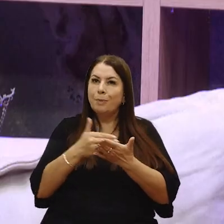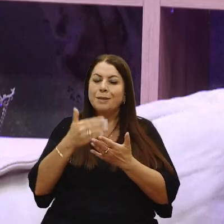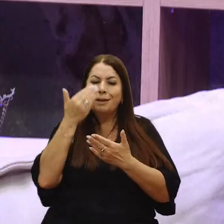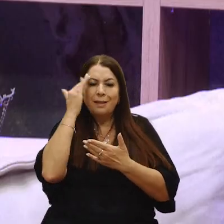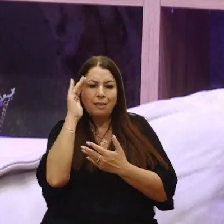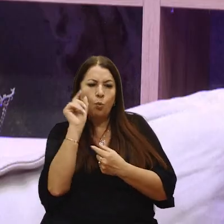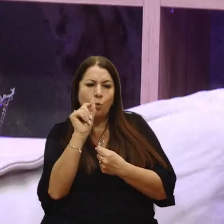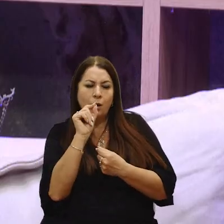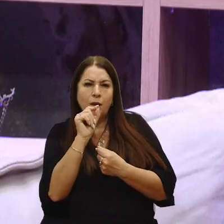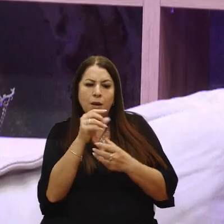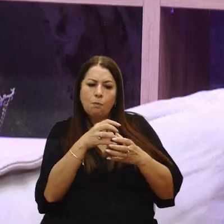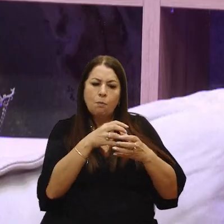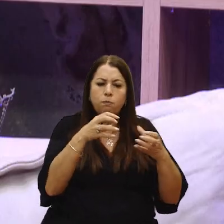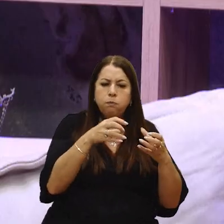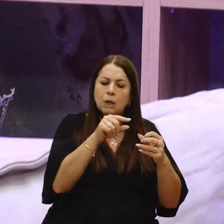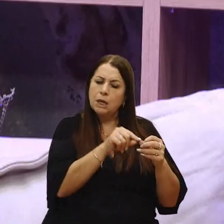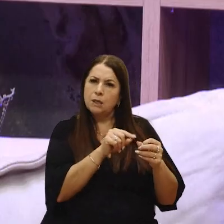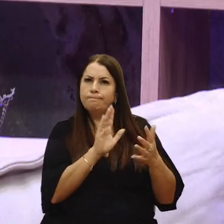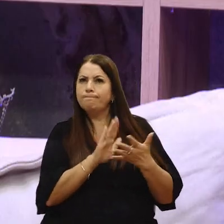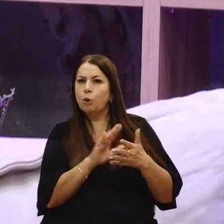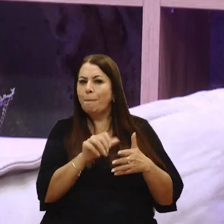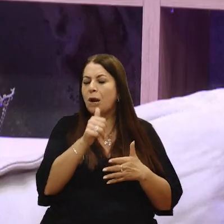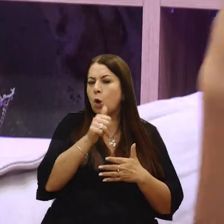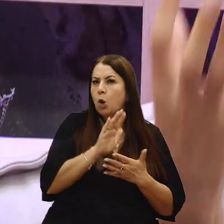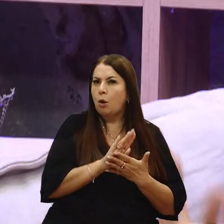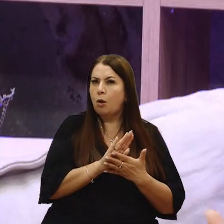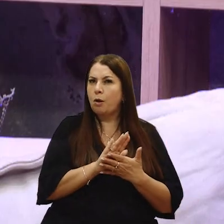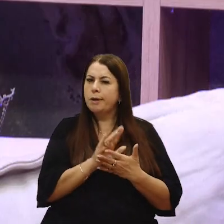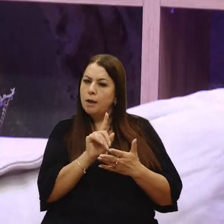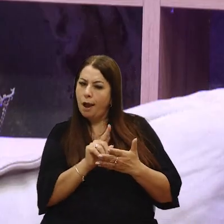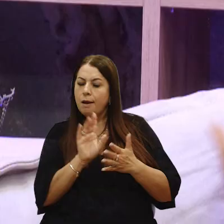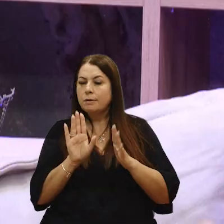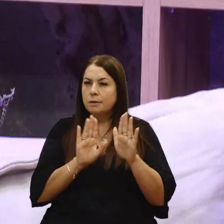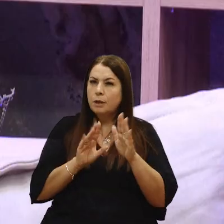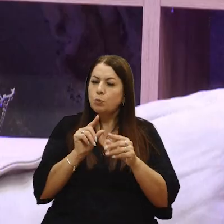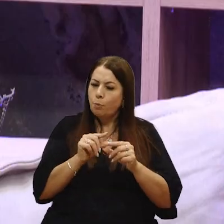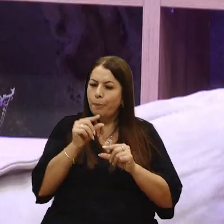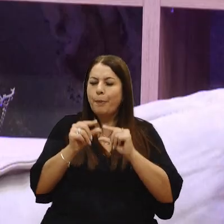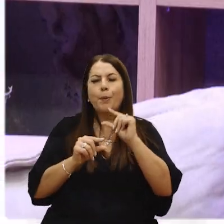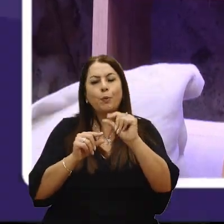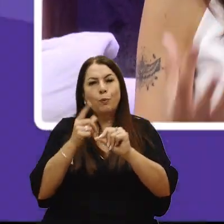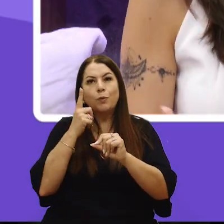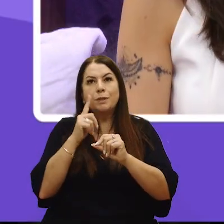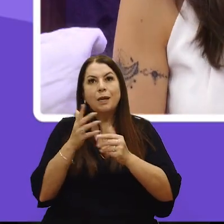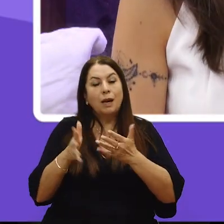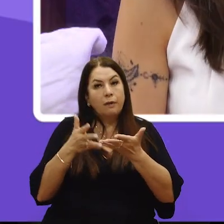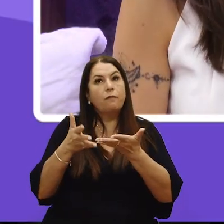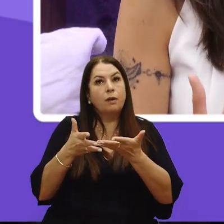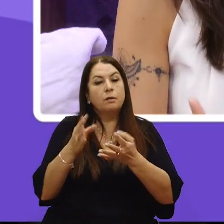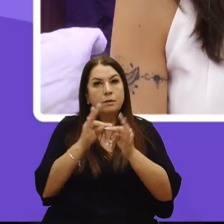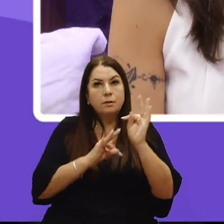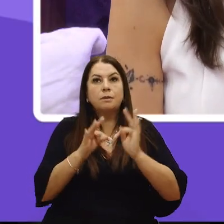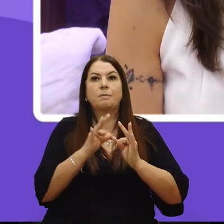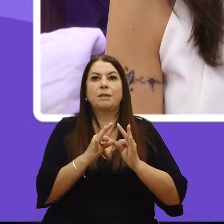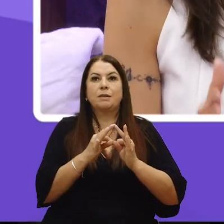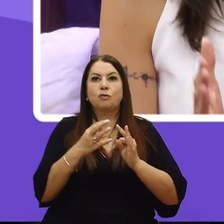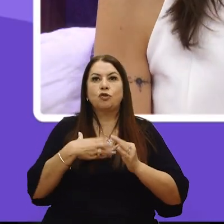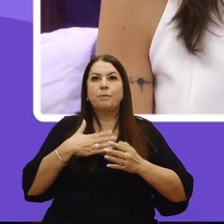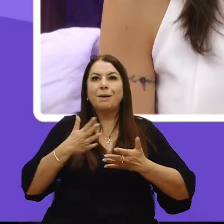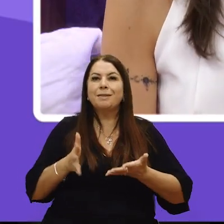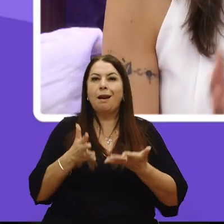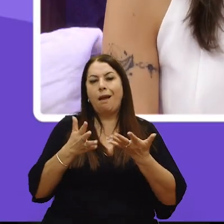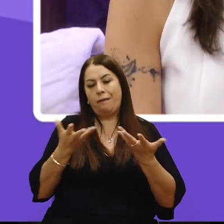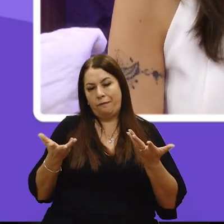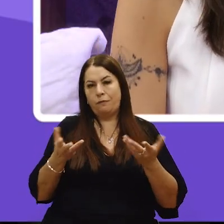Que a gente vê muito assim, o exemplo assim da alimentação americana, norte-americana, ele é um estilo de vida que inflama. Então a